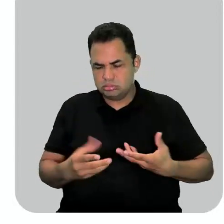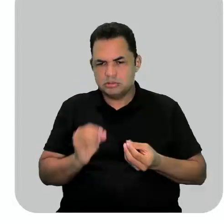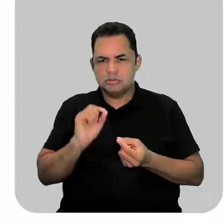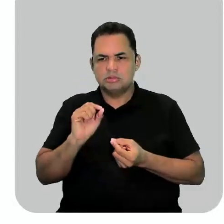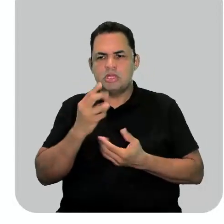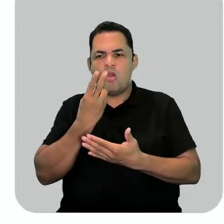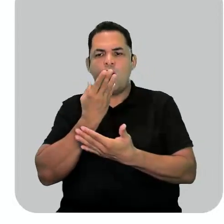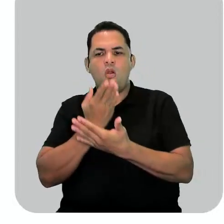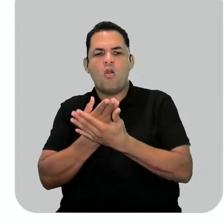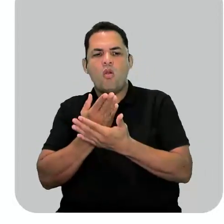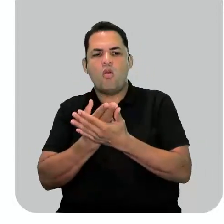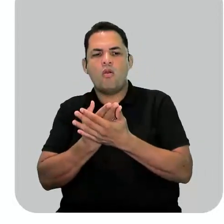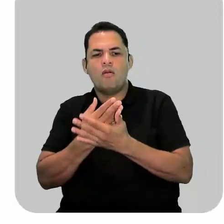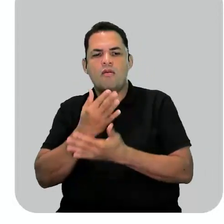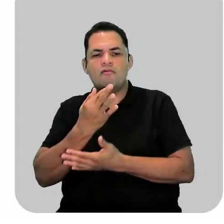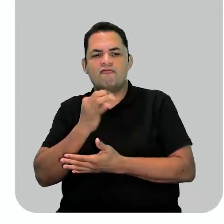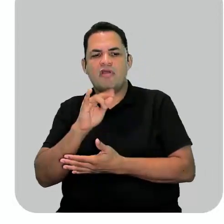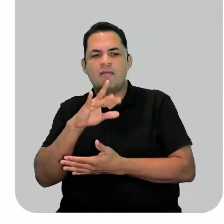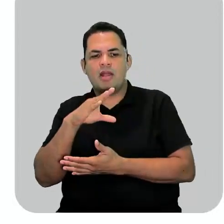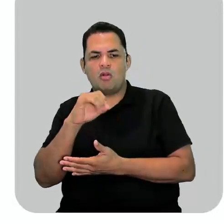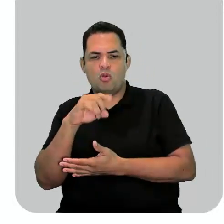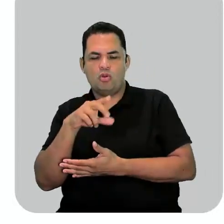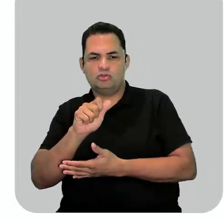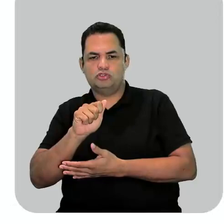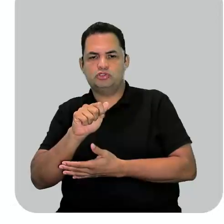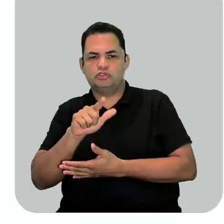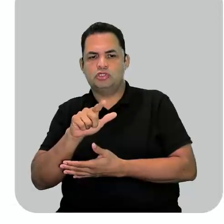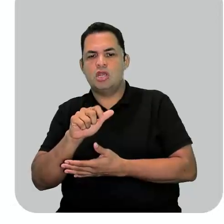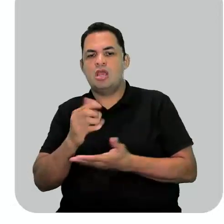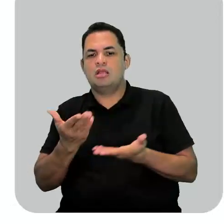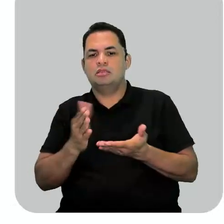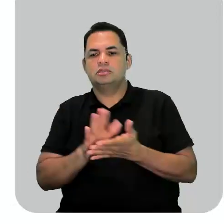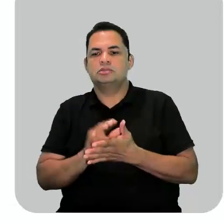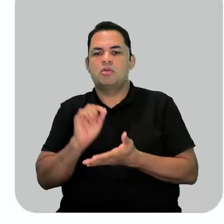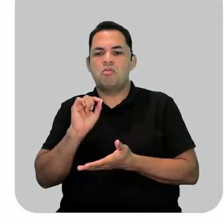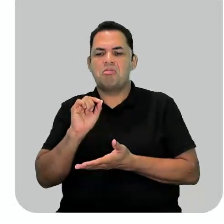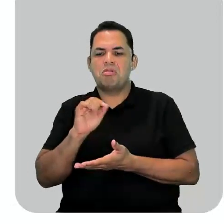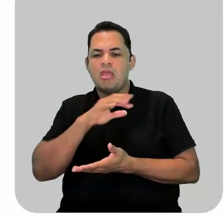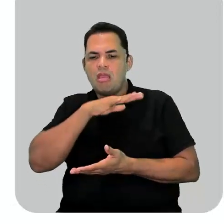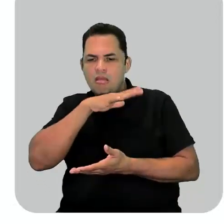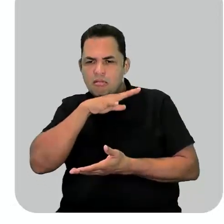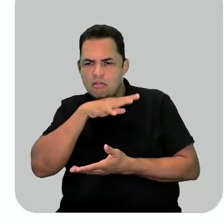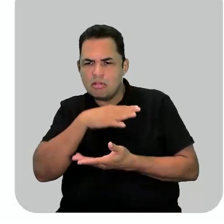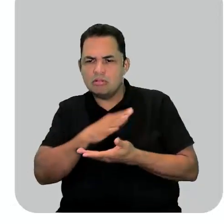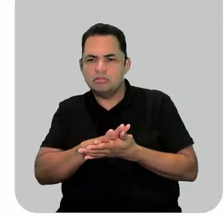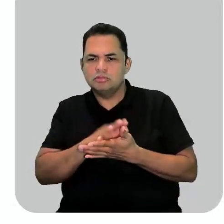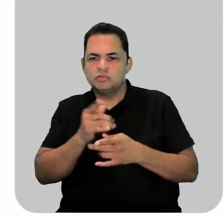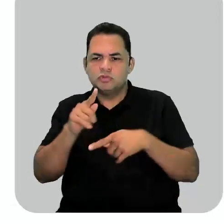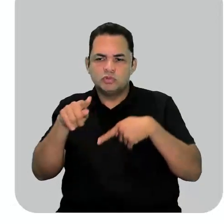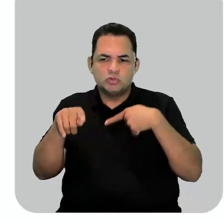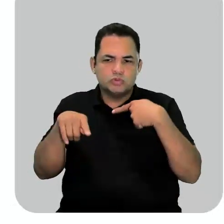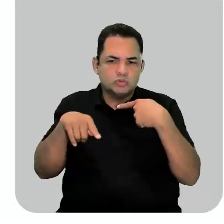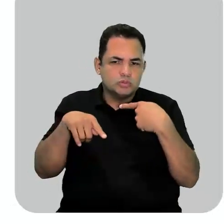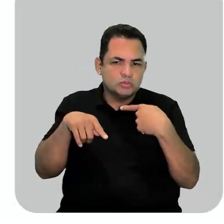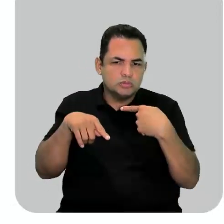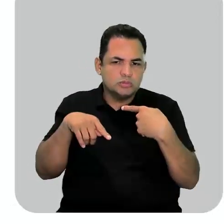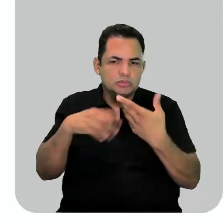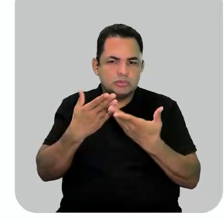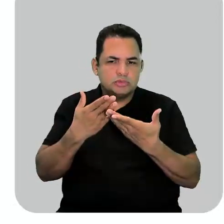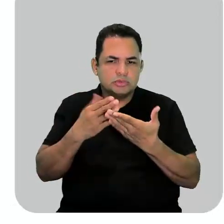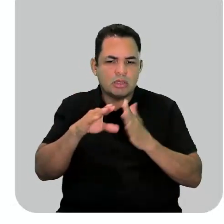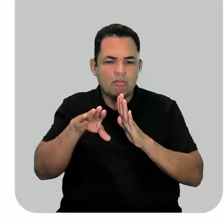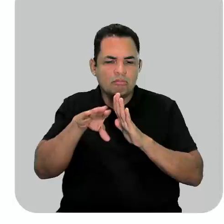são estudados pela farmacologia. Já os efeitos maléficos são objetos de estudo